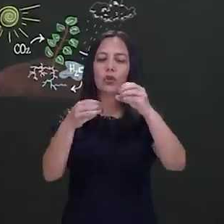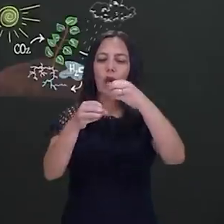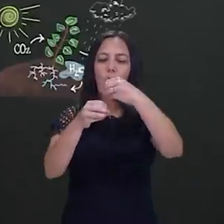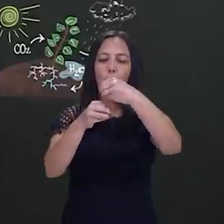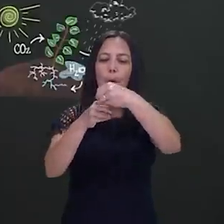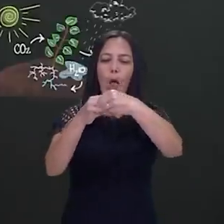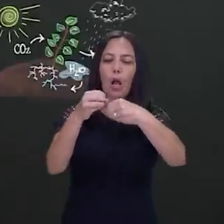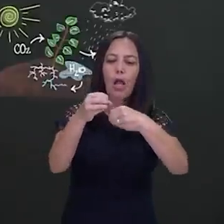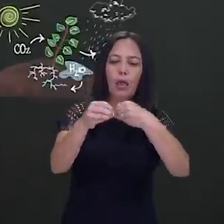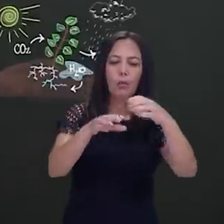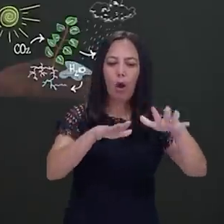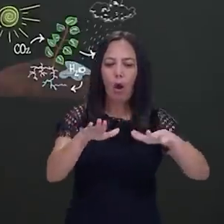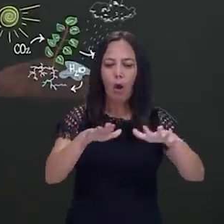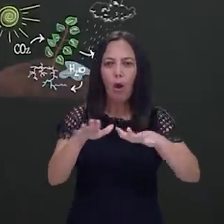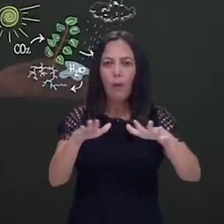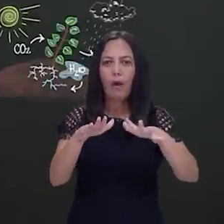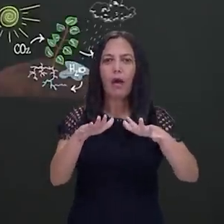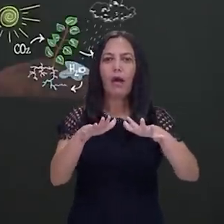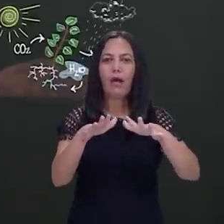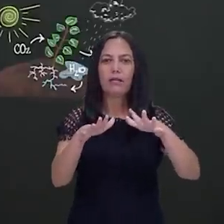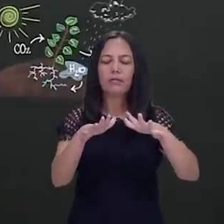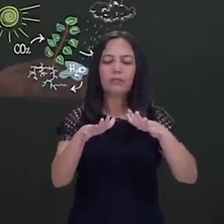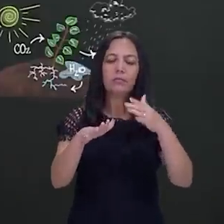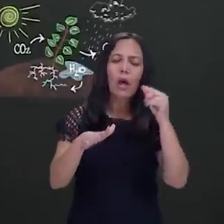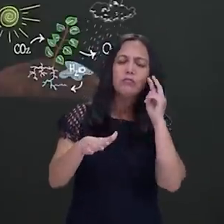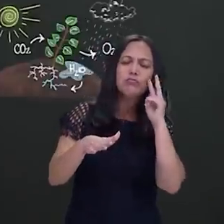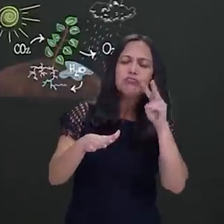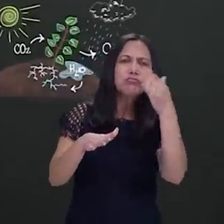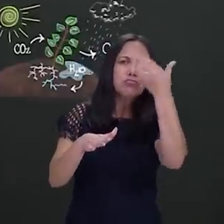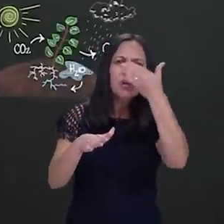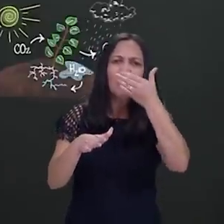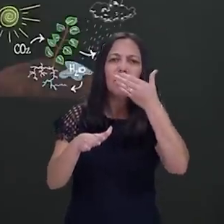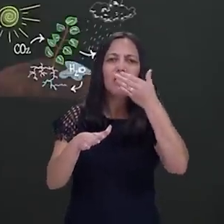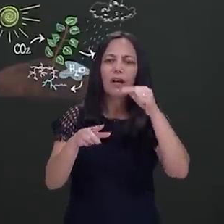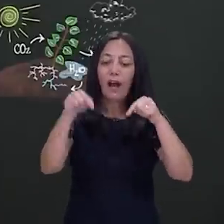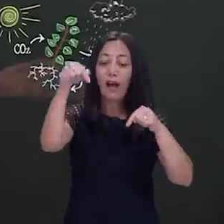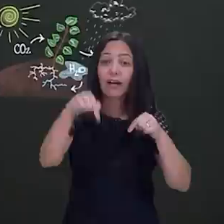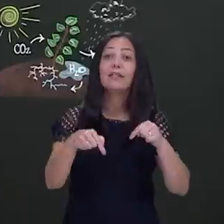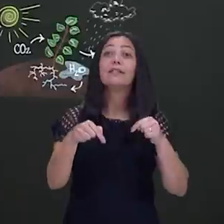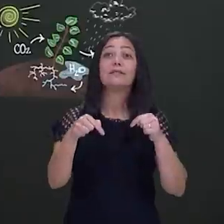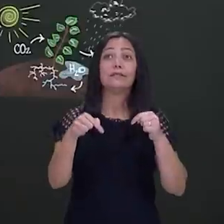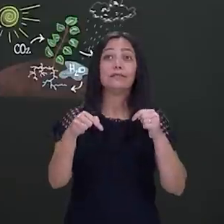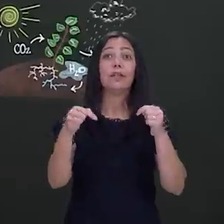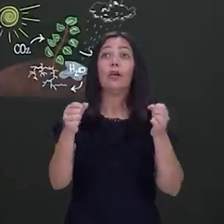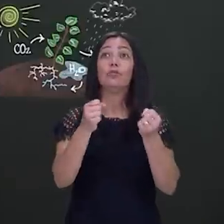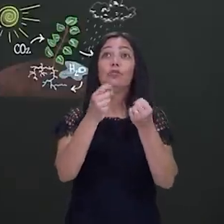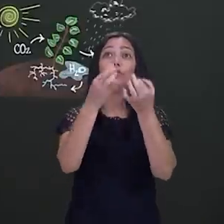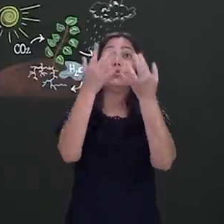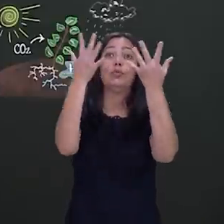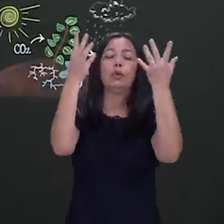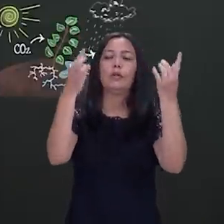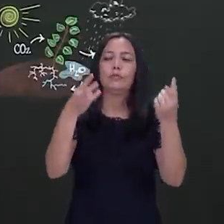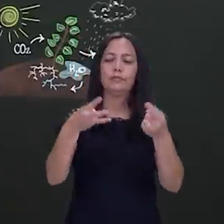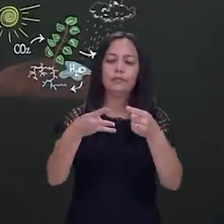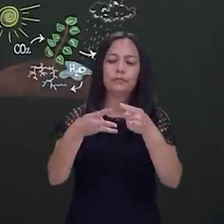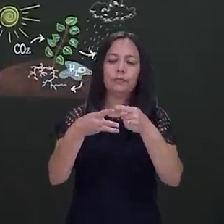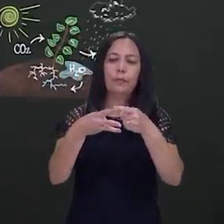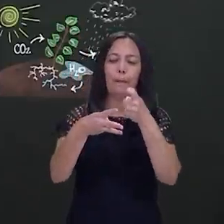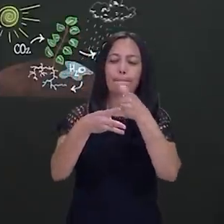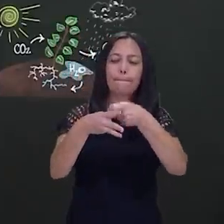agitadas, estão tão separadas, que a gente praticamente não vê. Aqui, ó, tem estado gasoso aqui. Você não está vendo, mas está